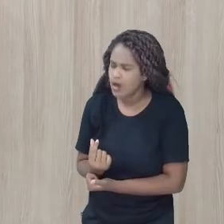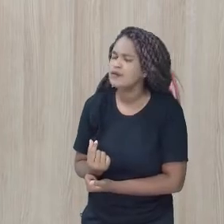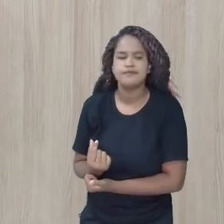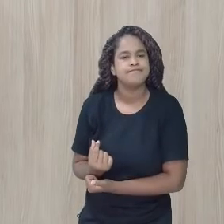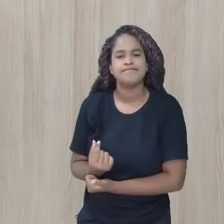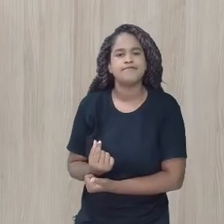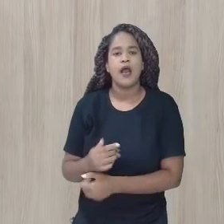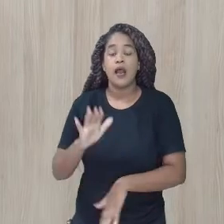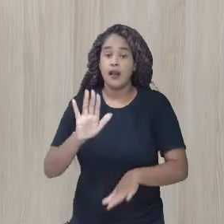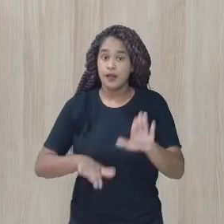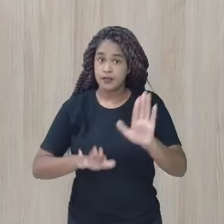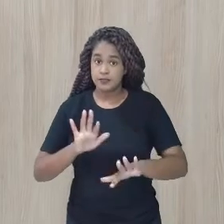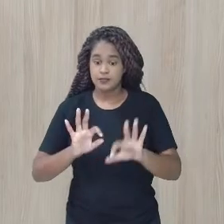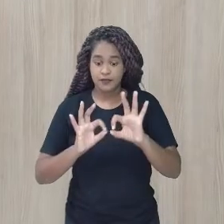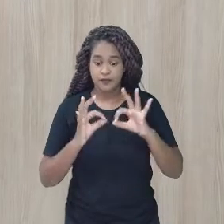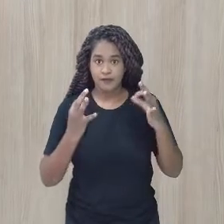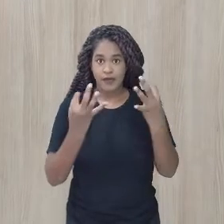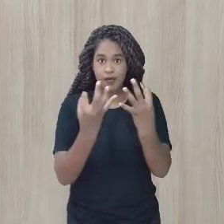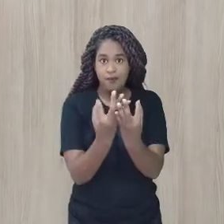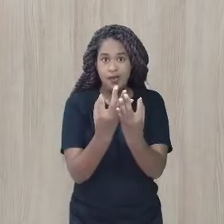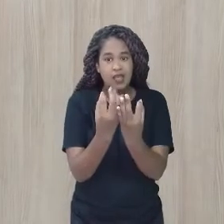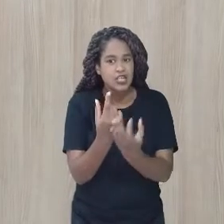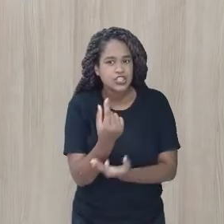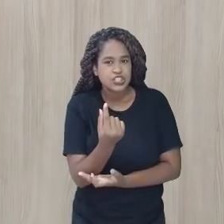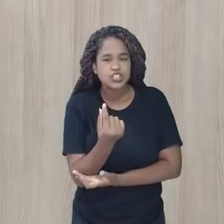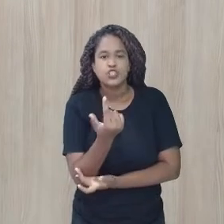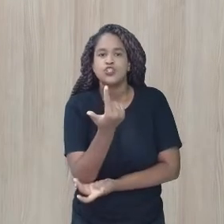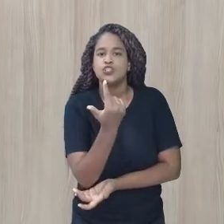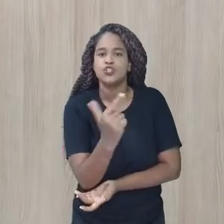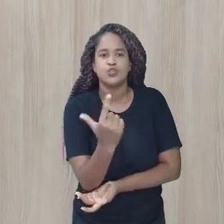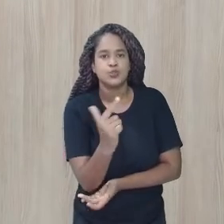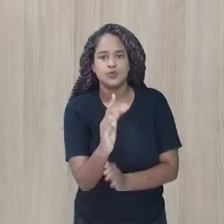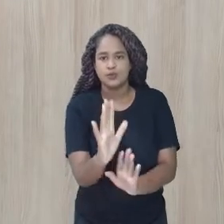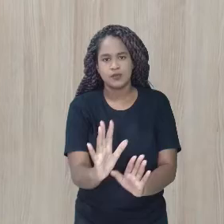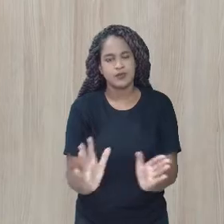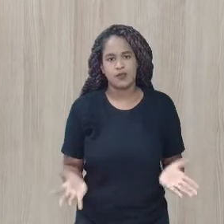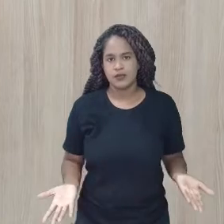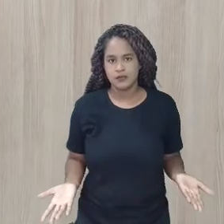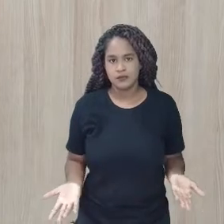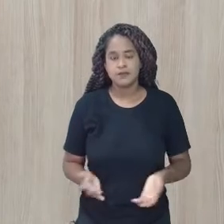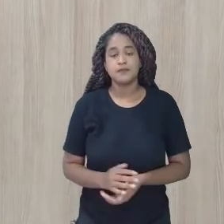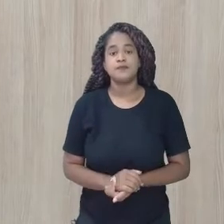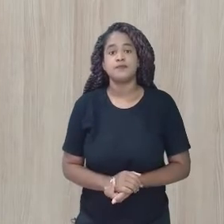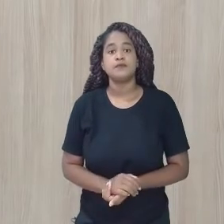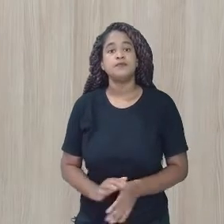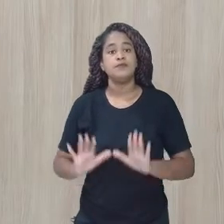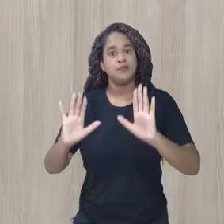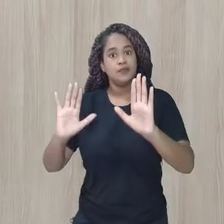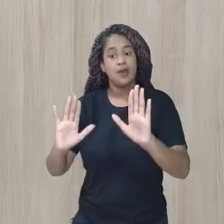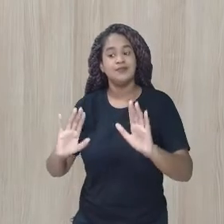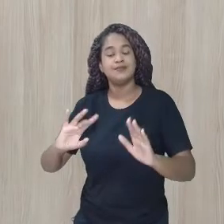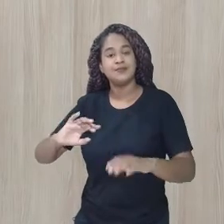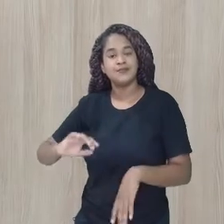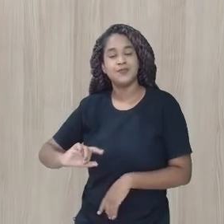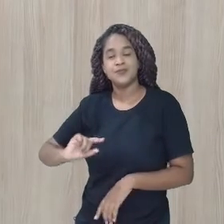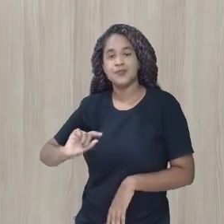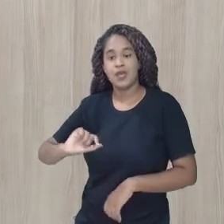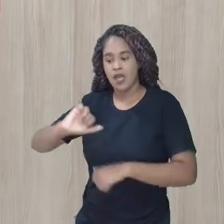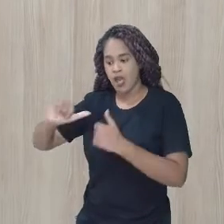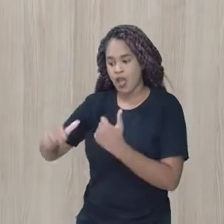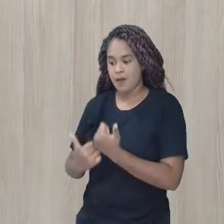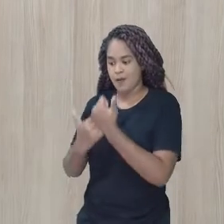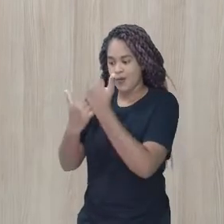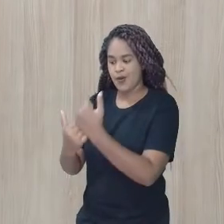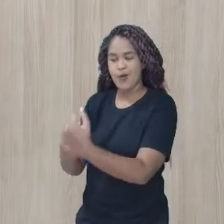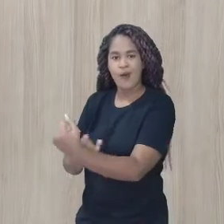famílias têm esse apoio, não é, financeiro, dá tudo que o filho precisa, mas também o apoio emocional,